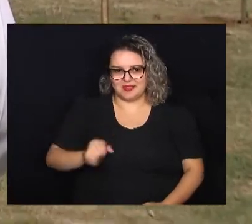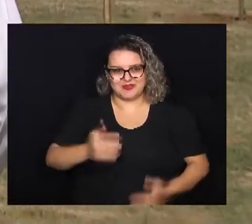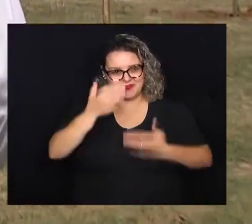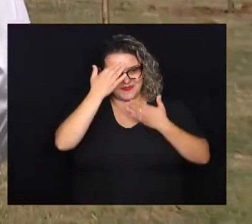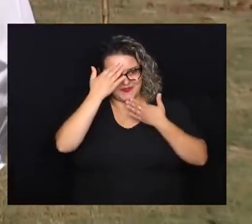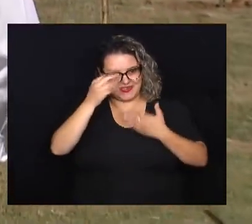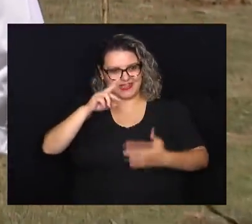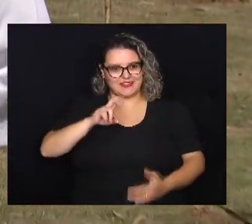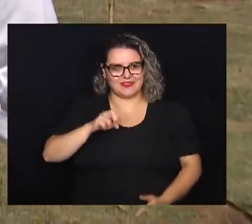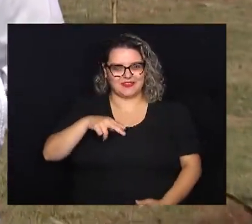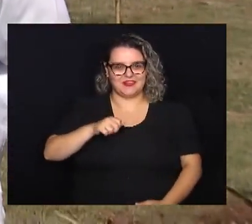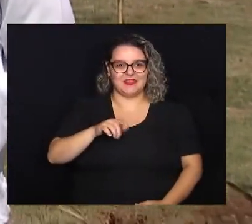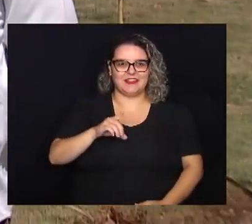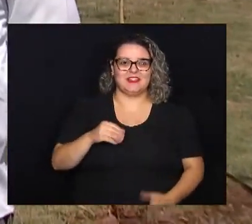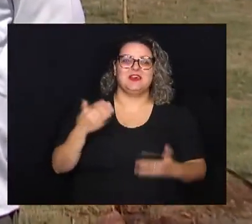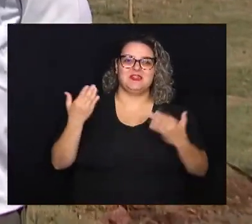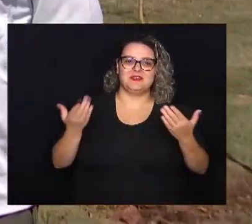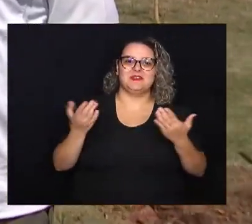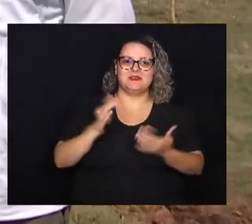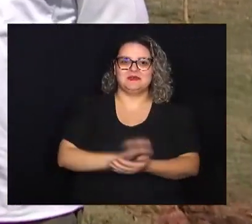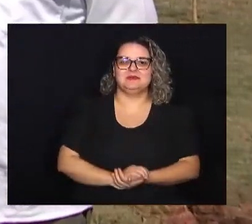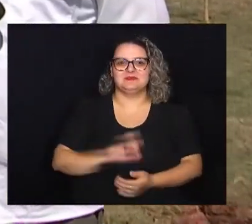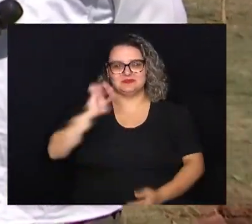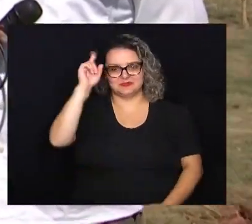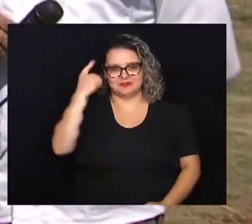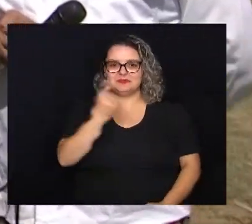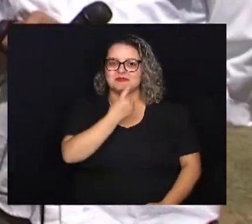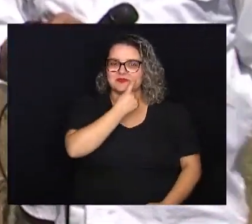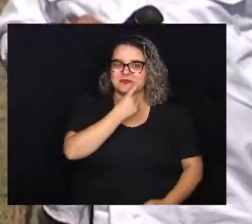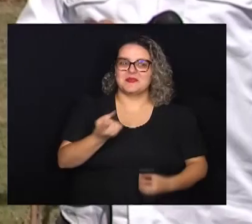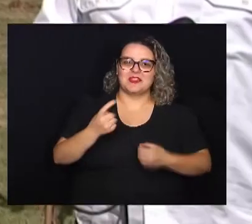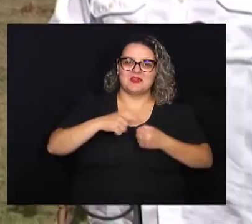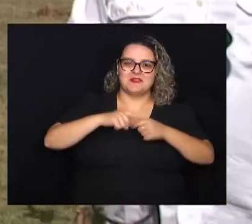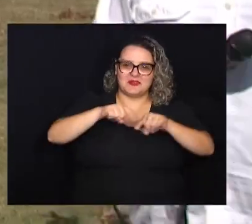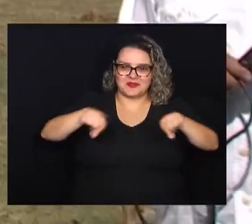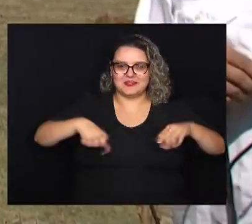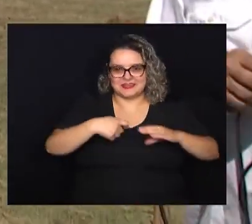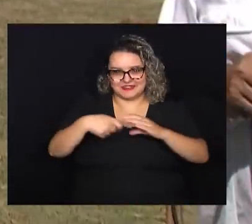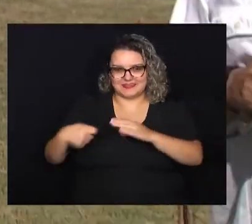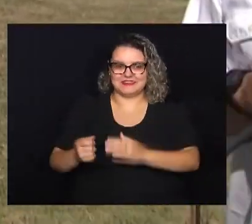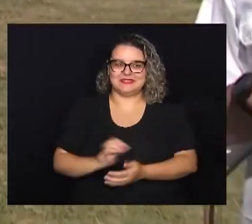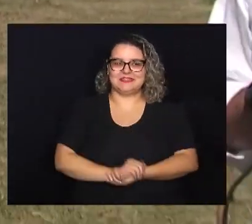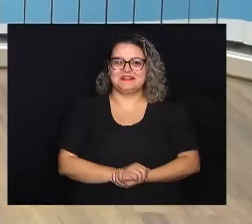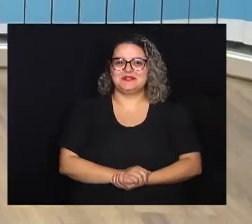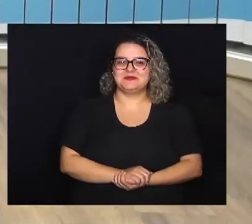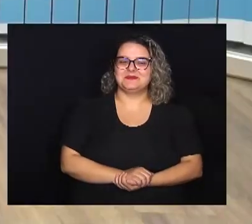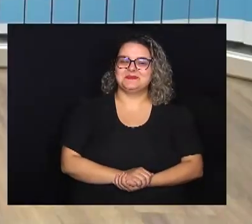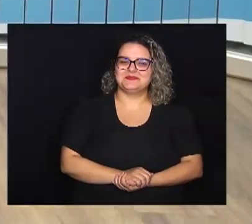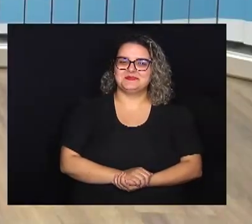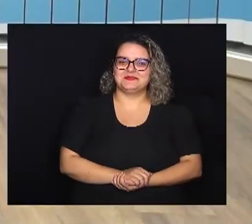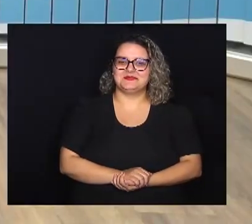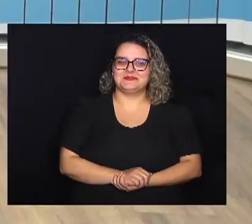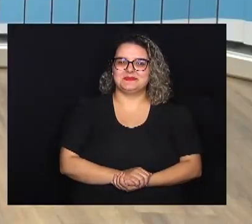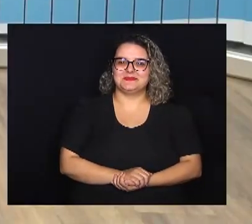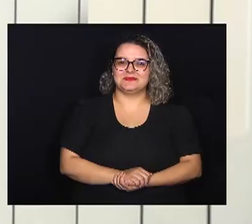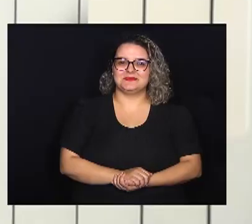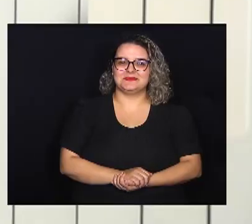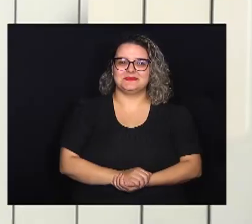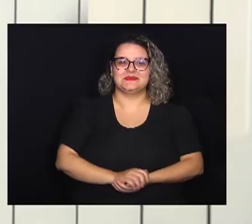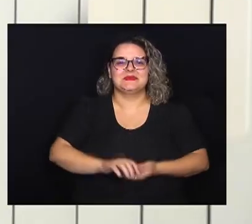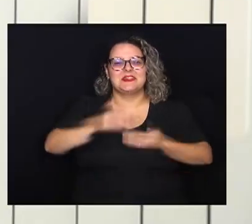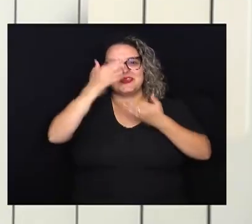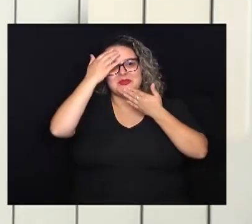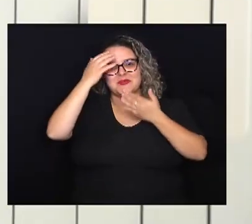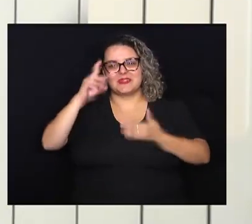Ronaldo e é isso aí volto com você aí no estúdio Obrigada